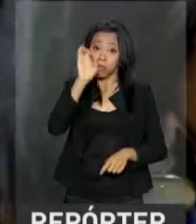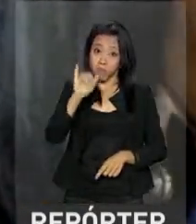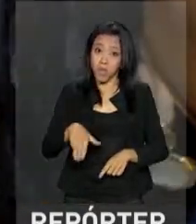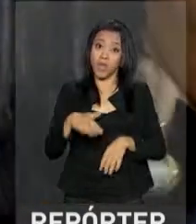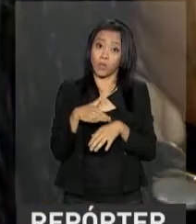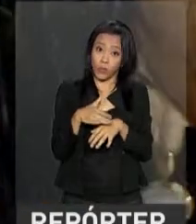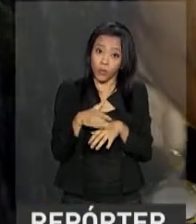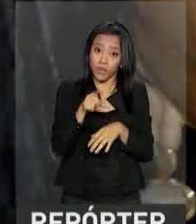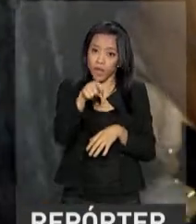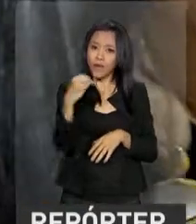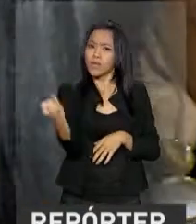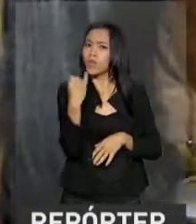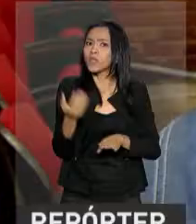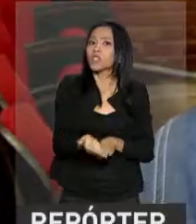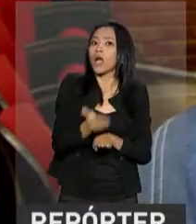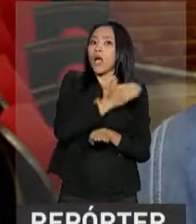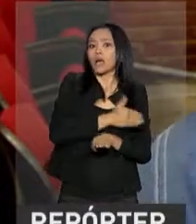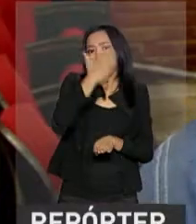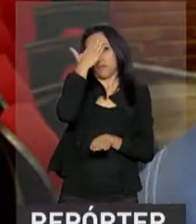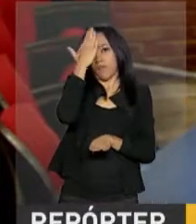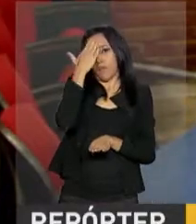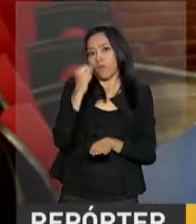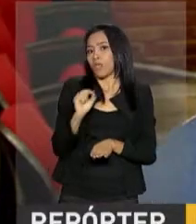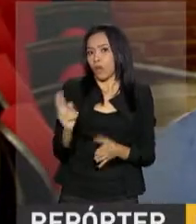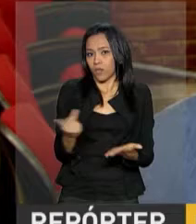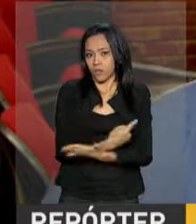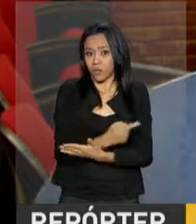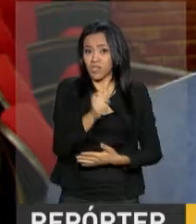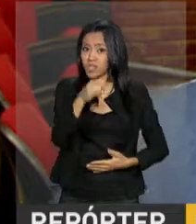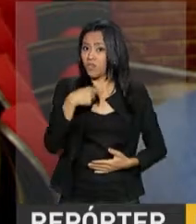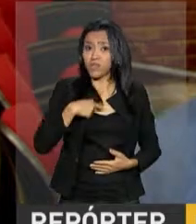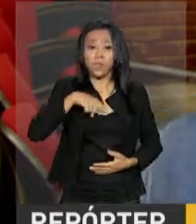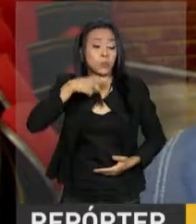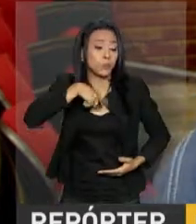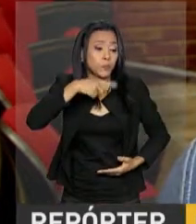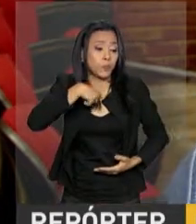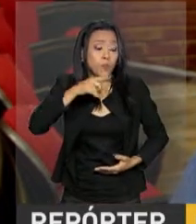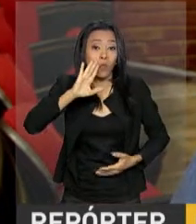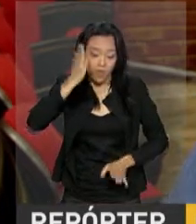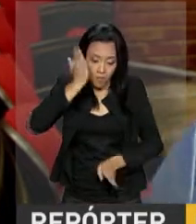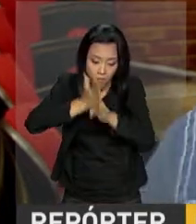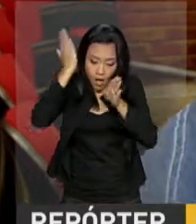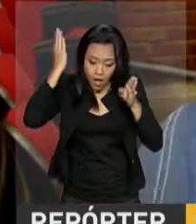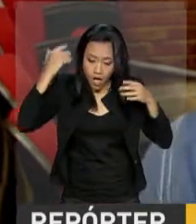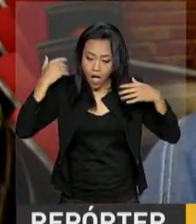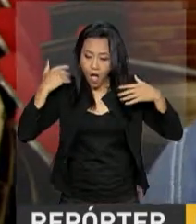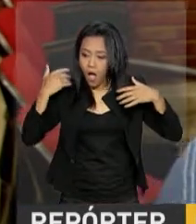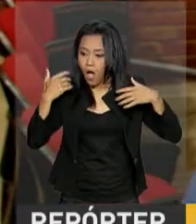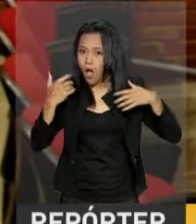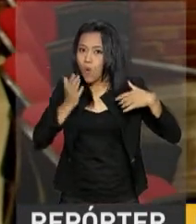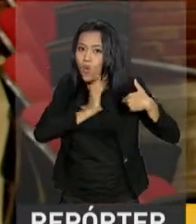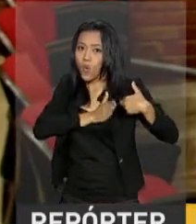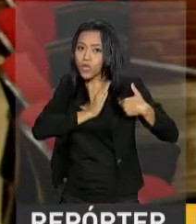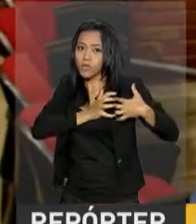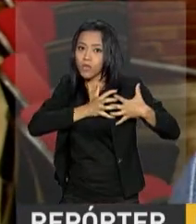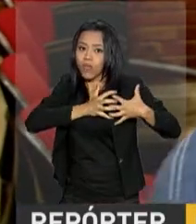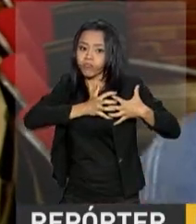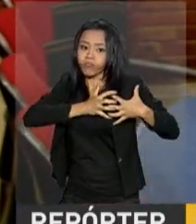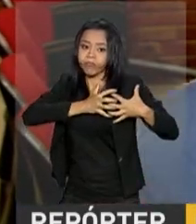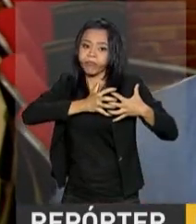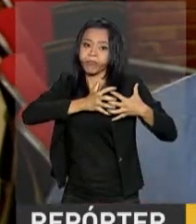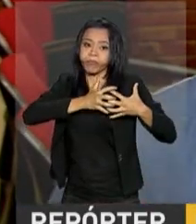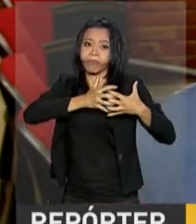do diagnóstico precoce se você não descobrir quando foi descoberto que está o coração já